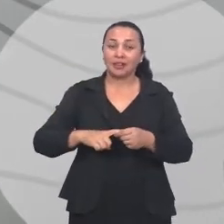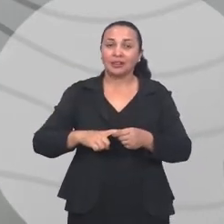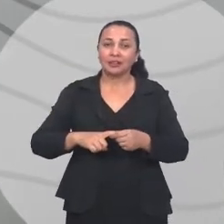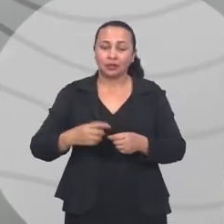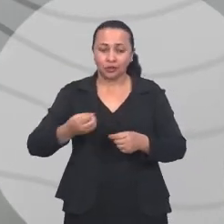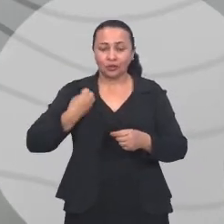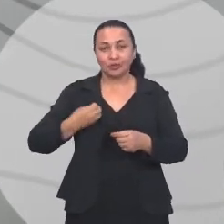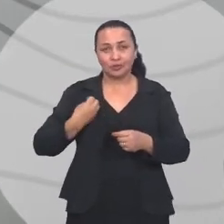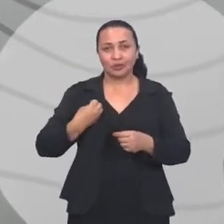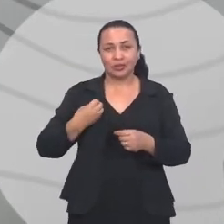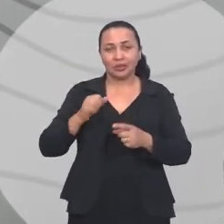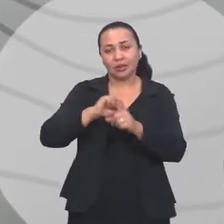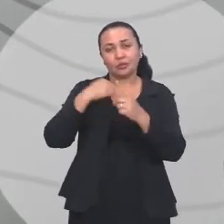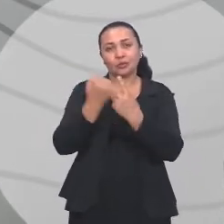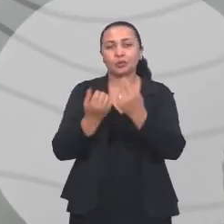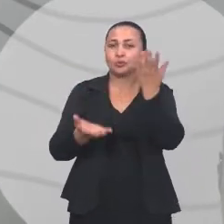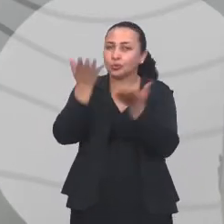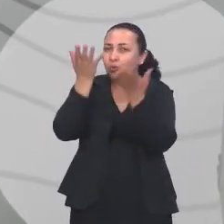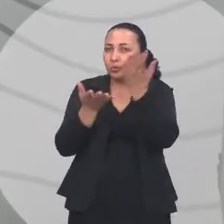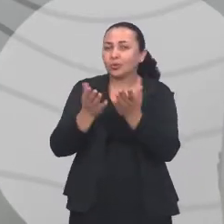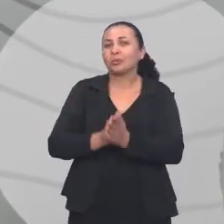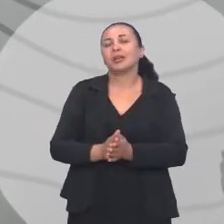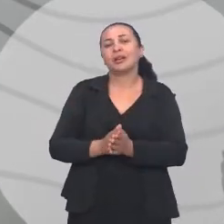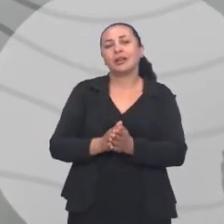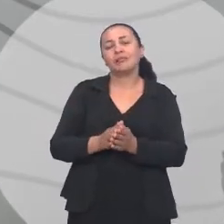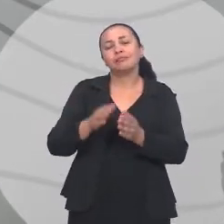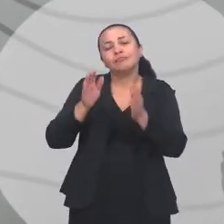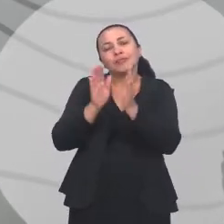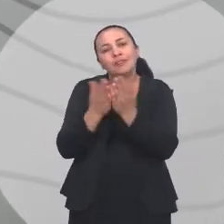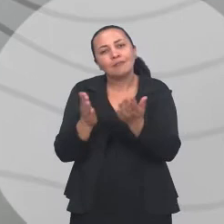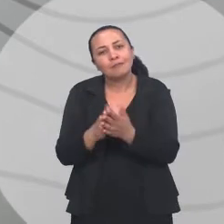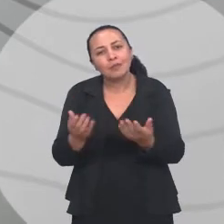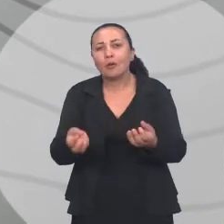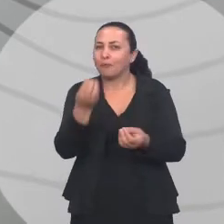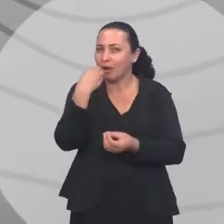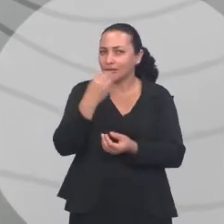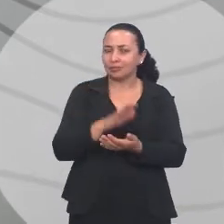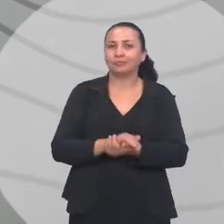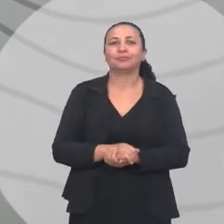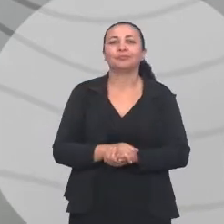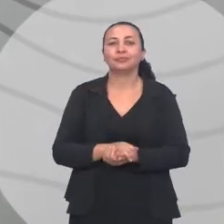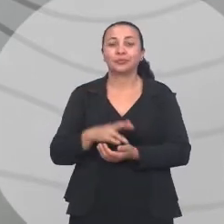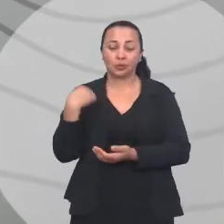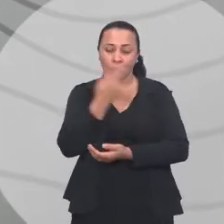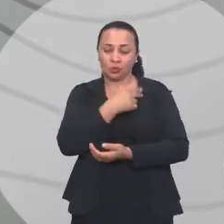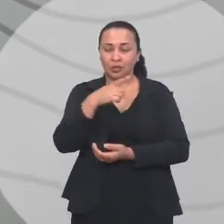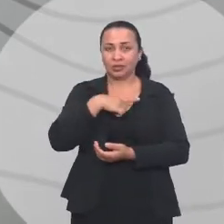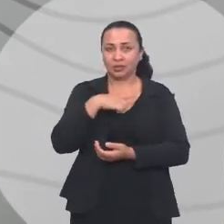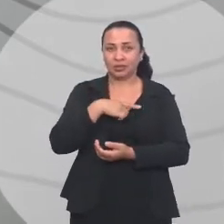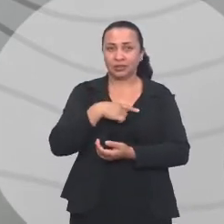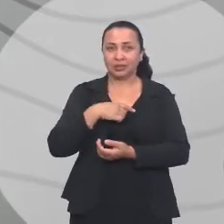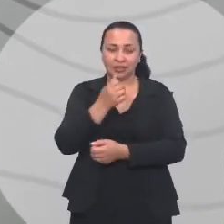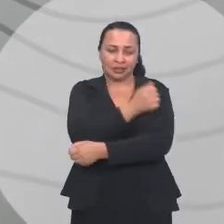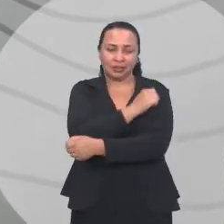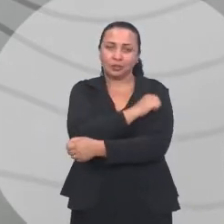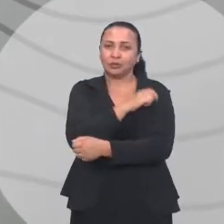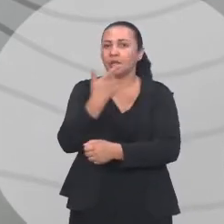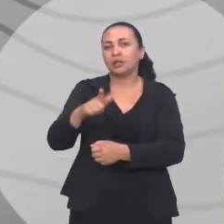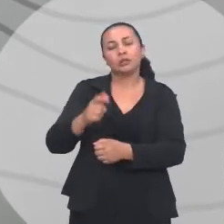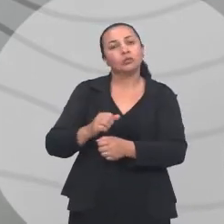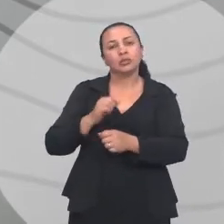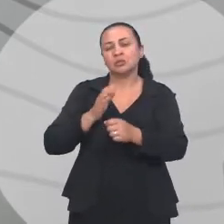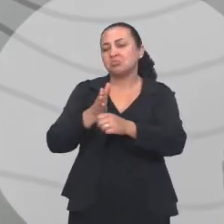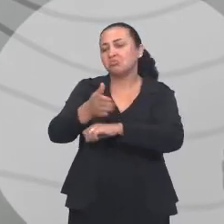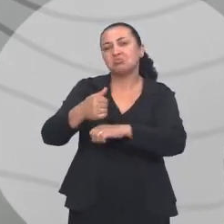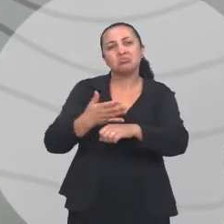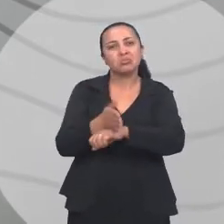socioeconômicas desfavoráveis então nós temos uma realidade nós temos um percentual de estudantes que não têm acesso à